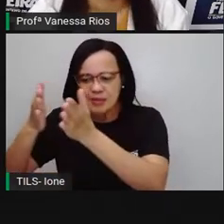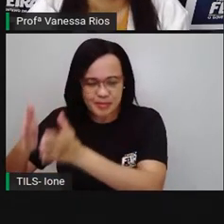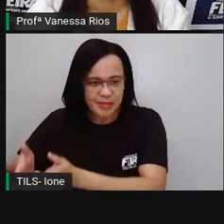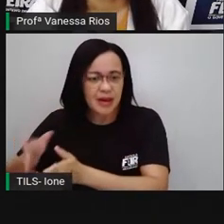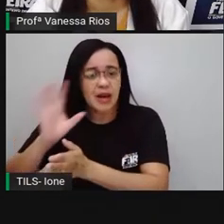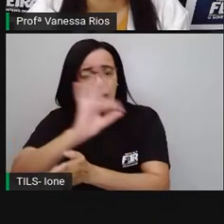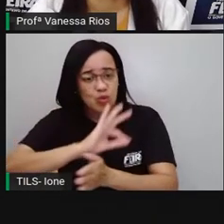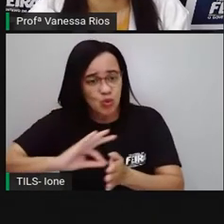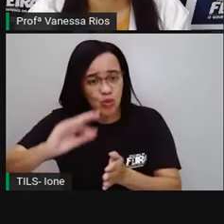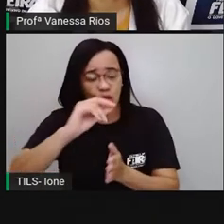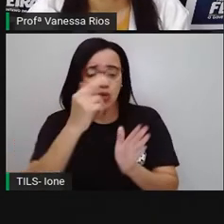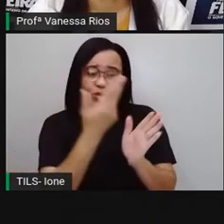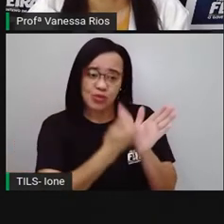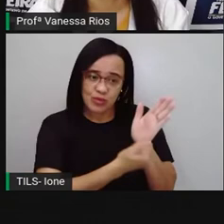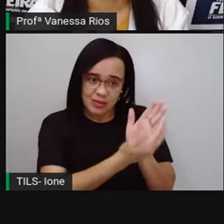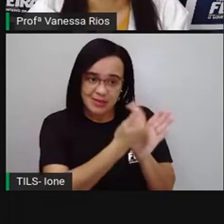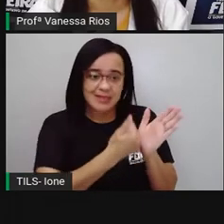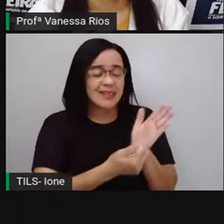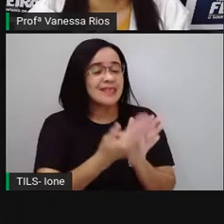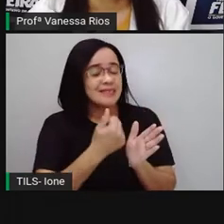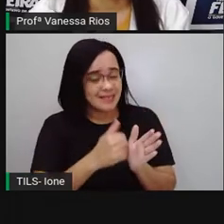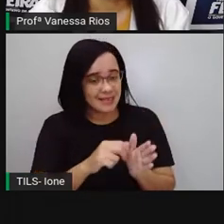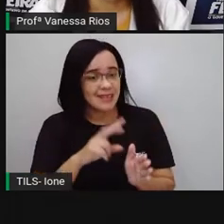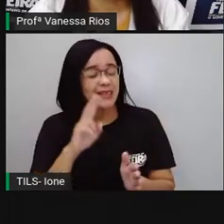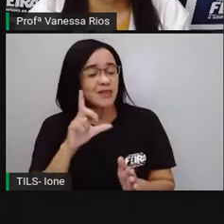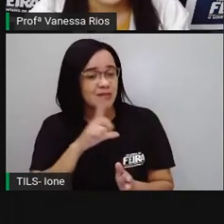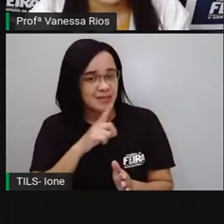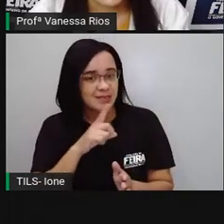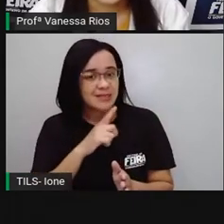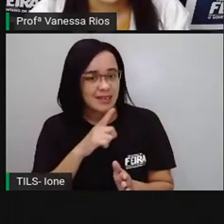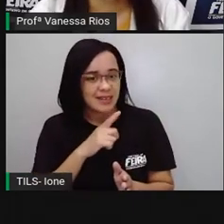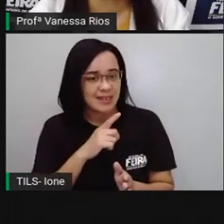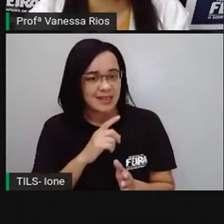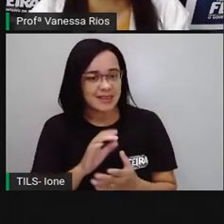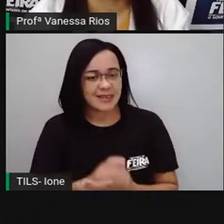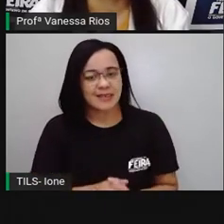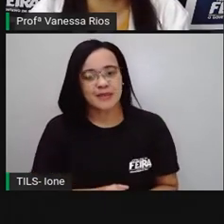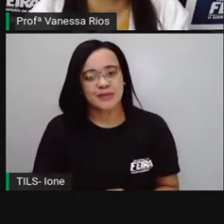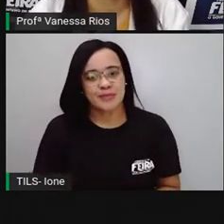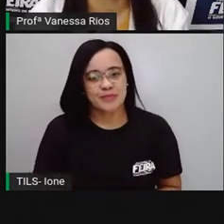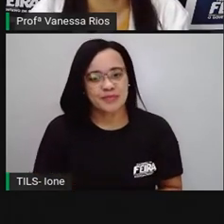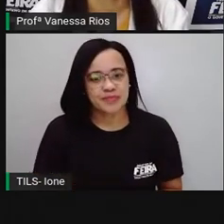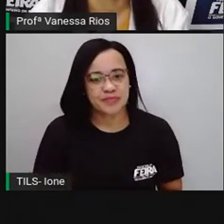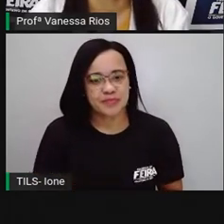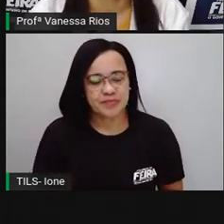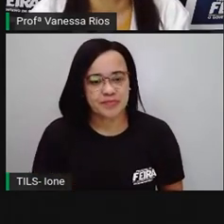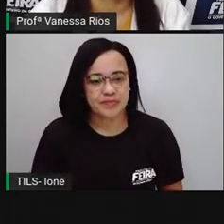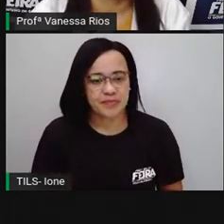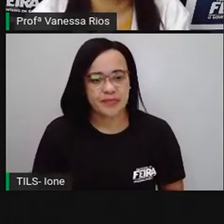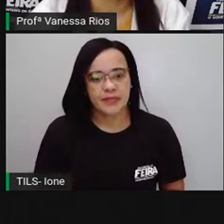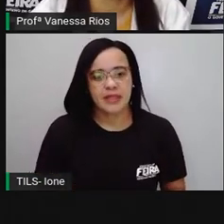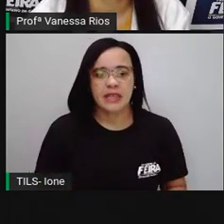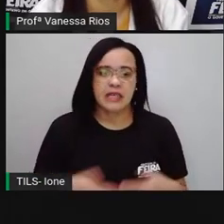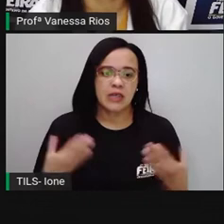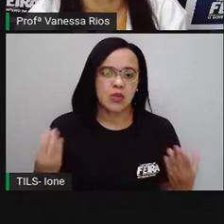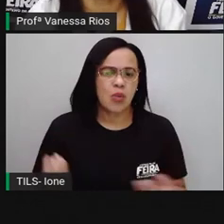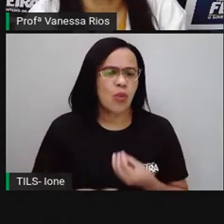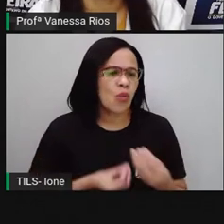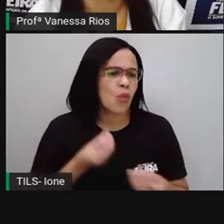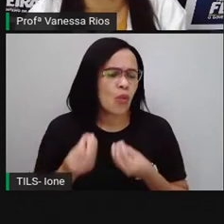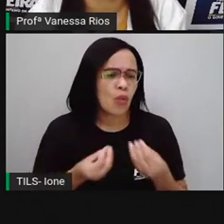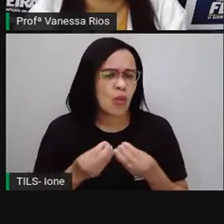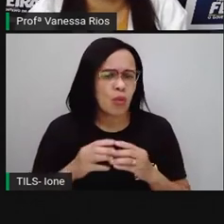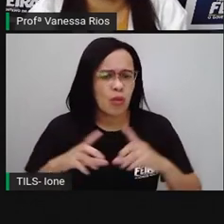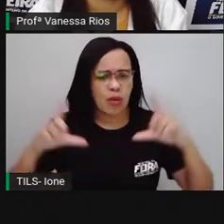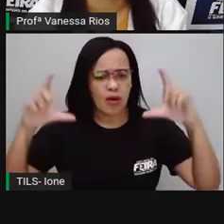né? Qual será essa regularidade? Essa regularidade é chamada de relação de Euler, que é uma